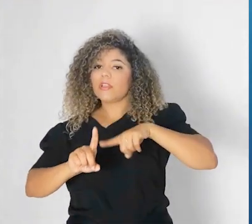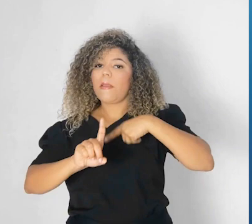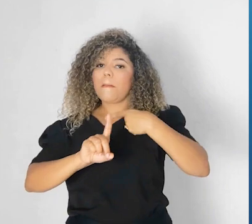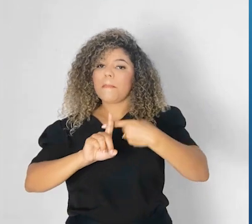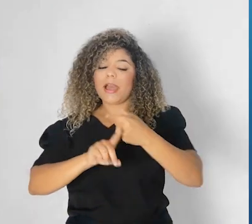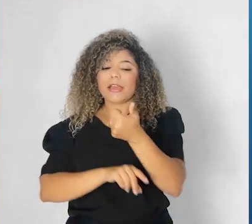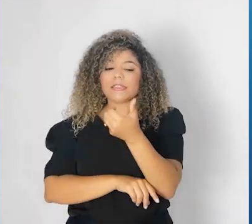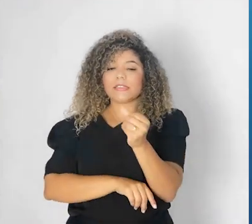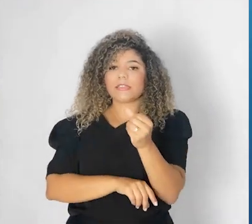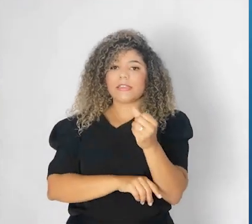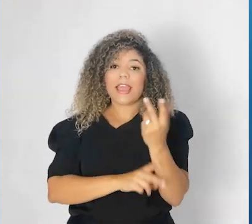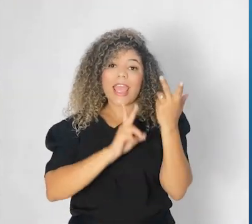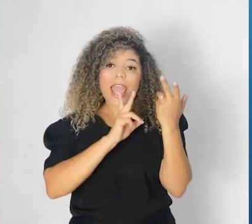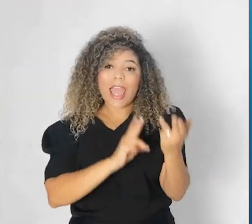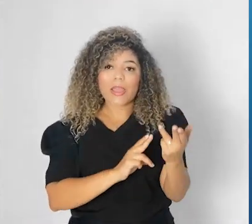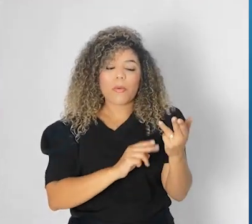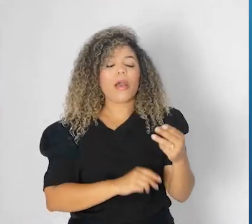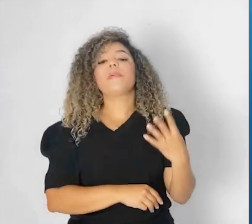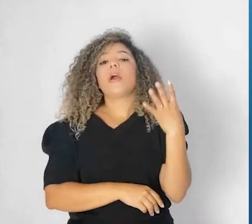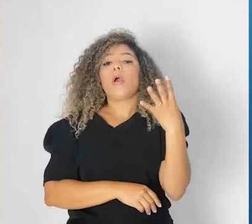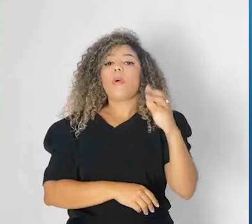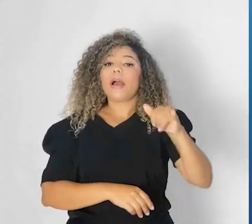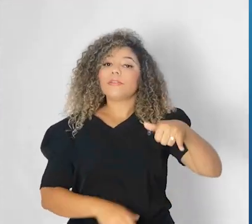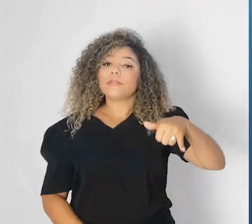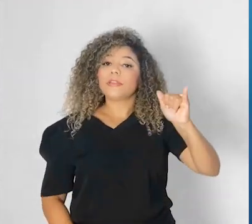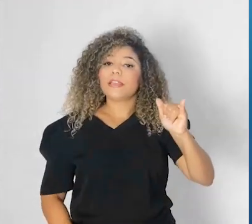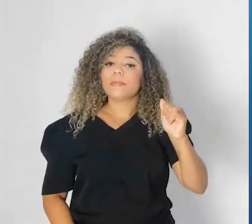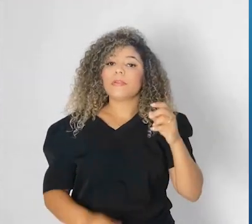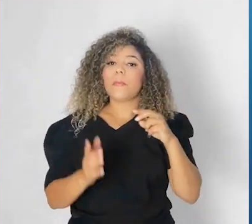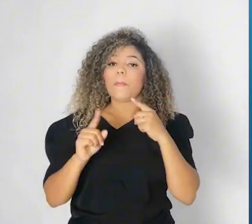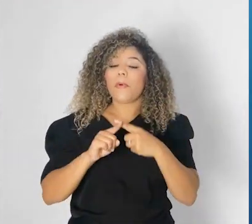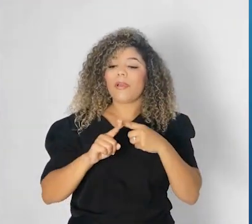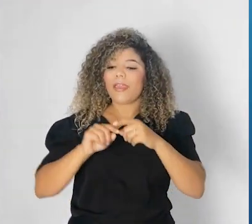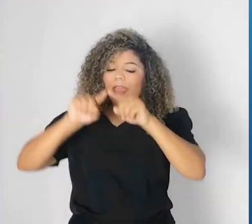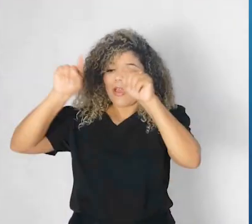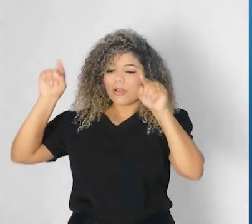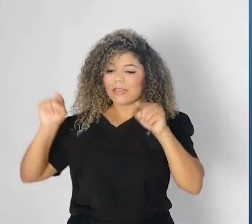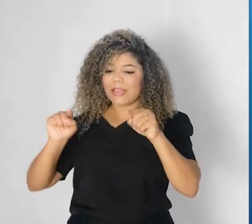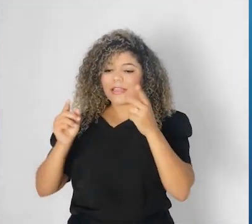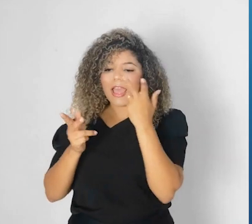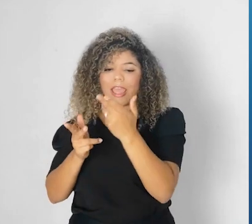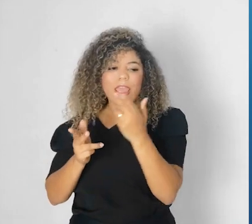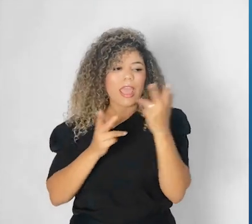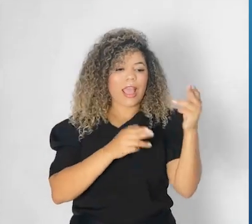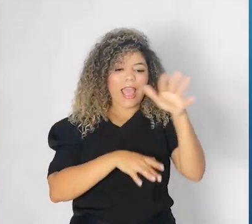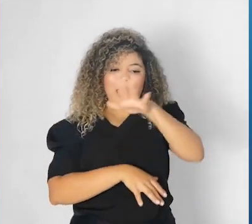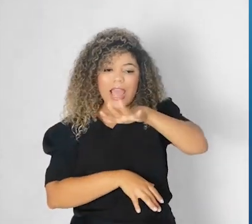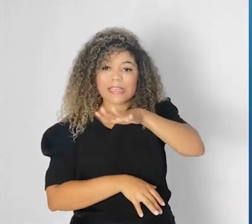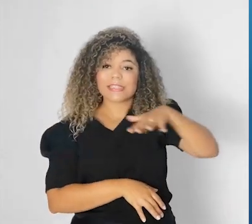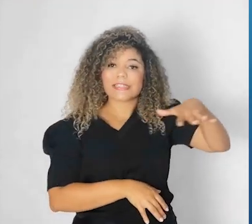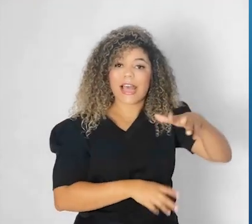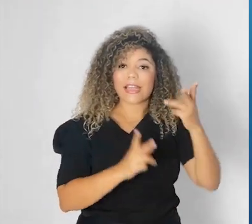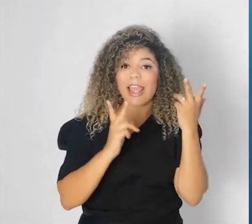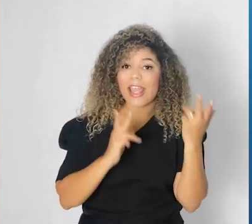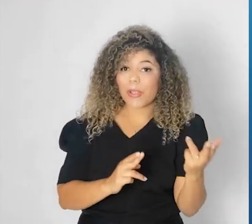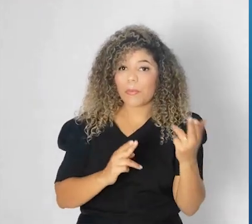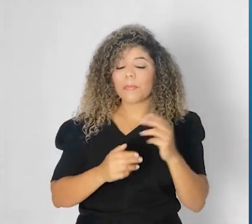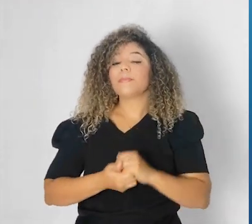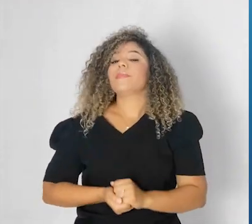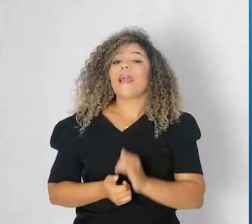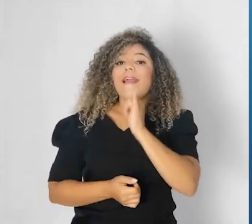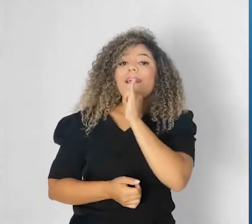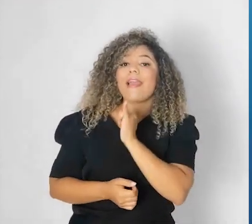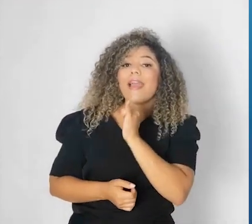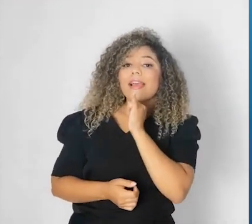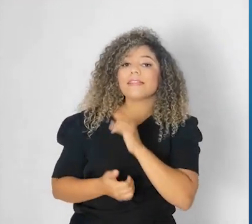16 igual a 4y, tá bom? Então, essa equação representa esse fato. E esse aqui é um exemplo de